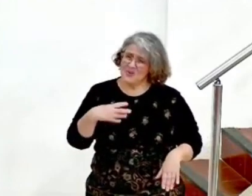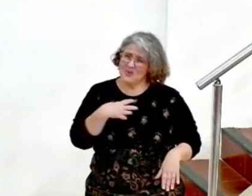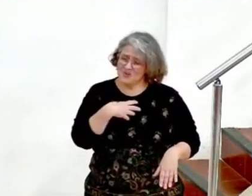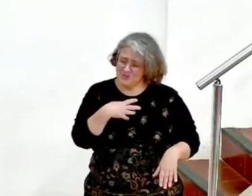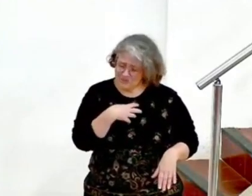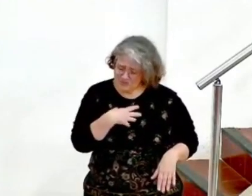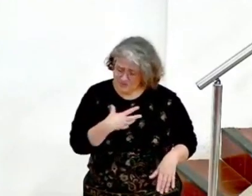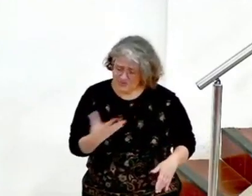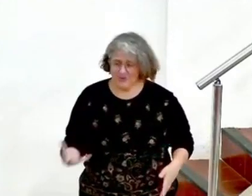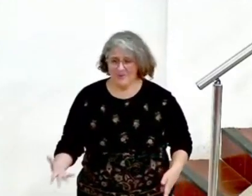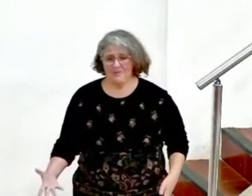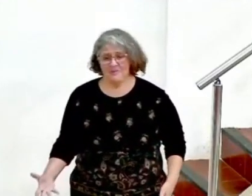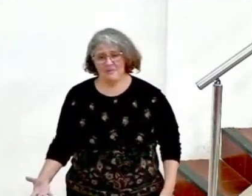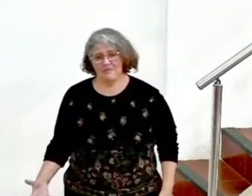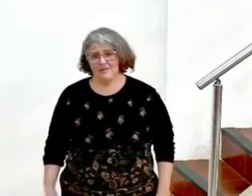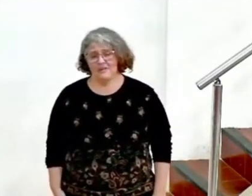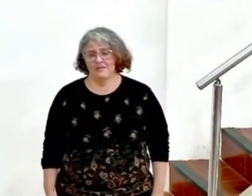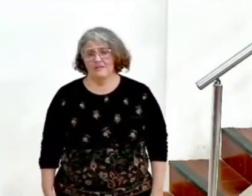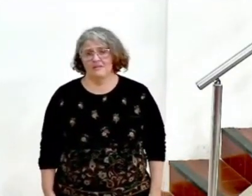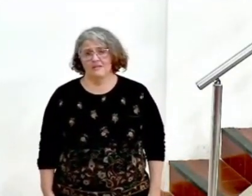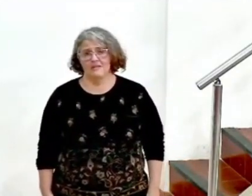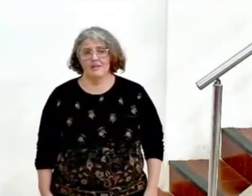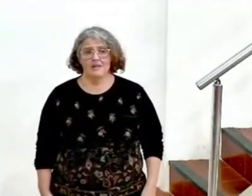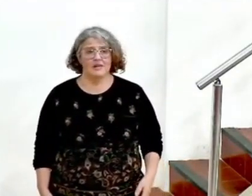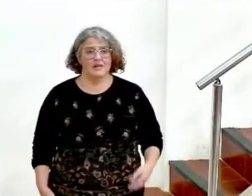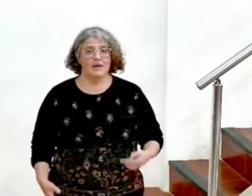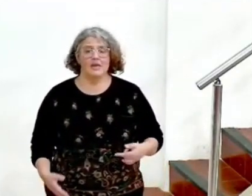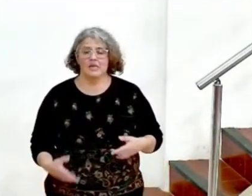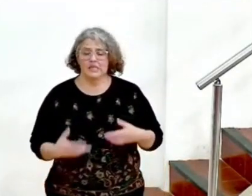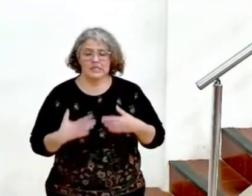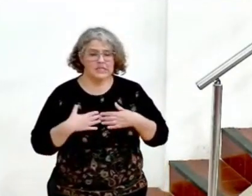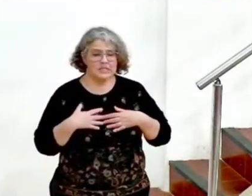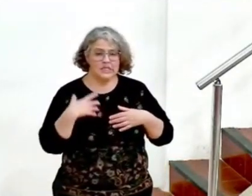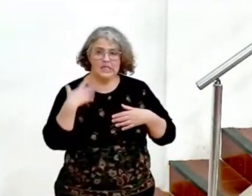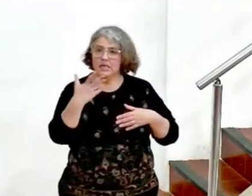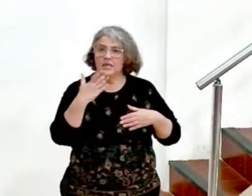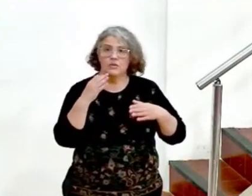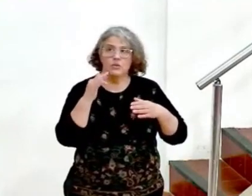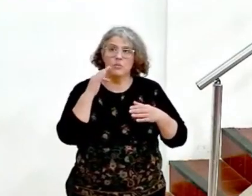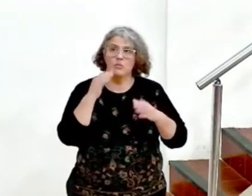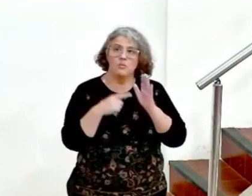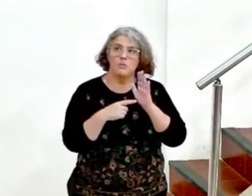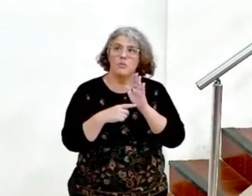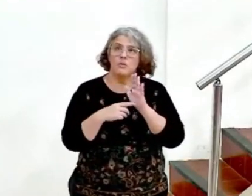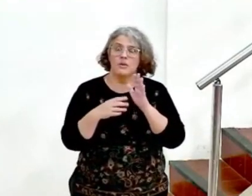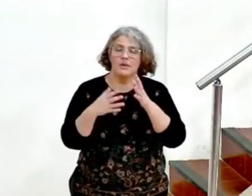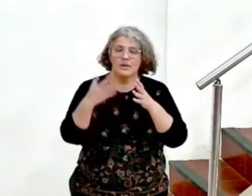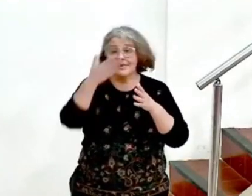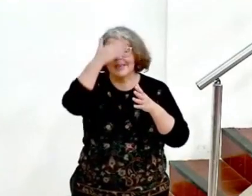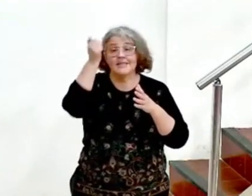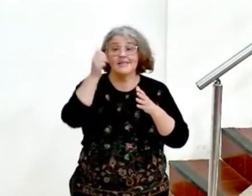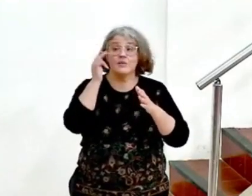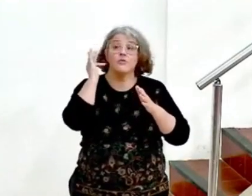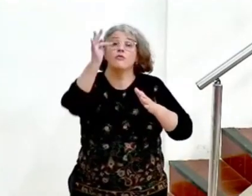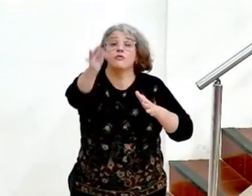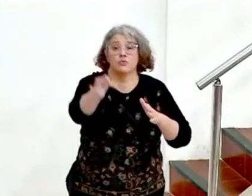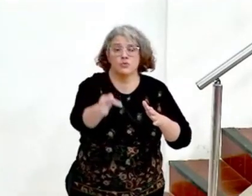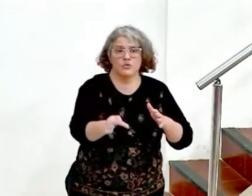maneira, influenciando você nesse presente, tirando a perspectiva do futuro, a perspectiva da eternidade?